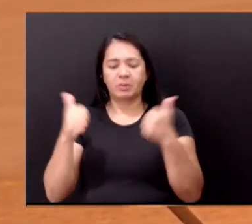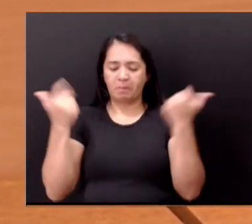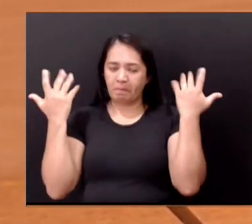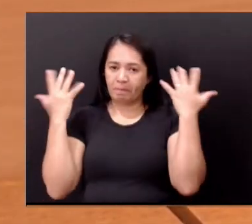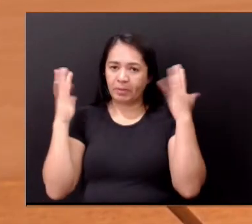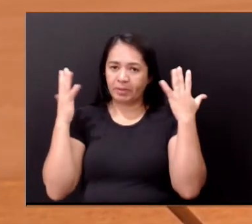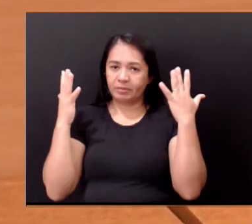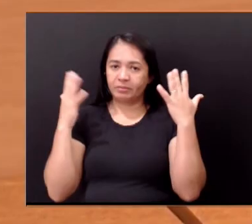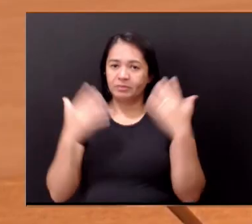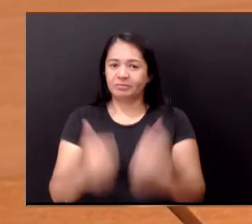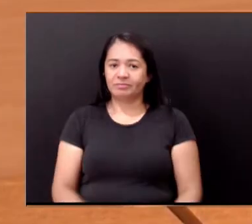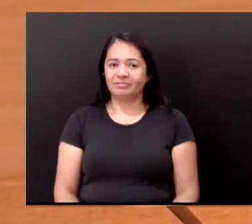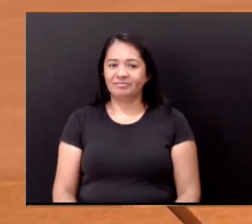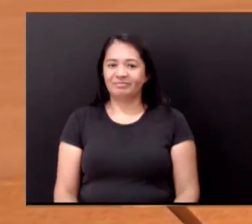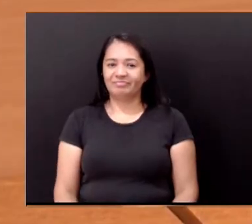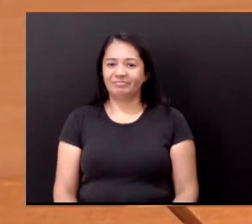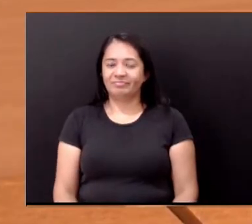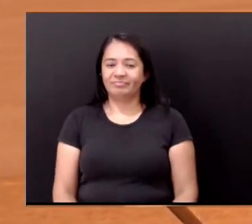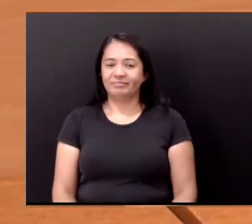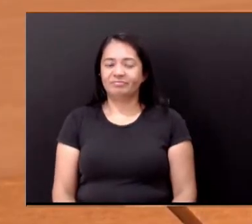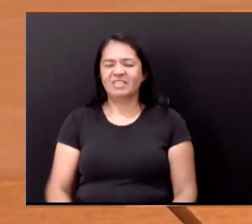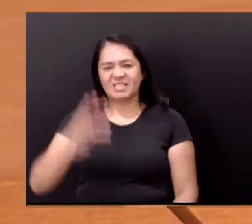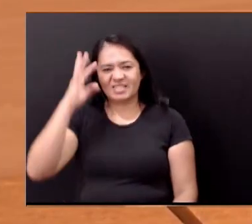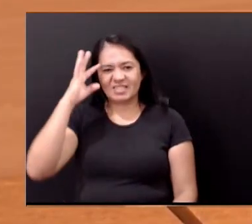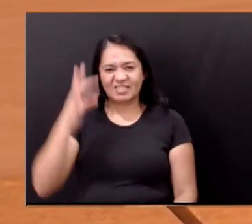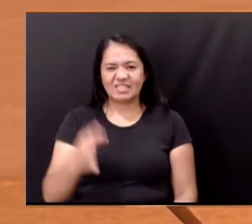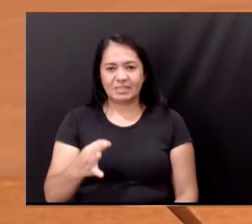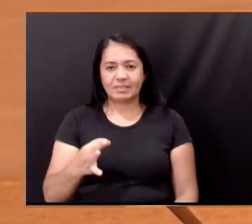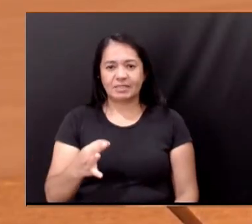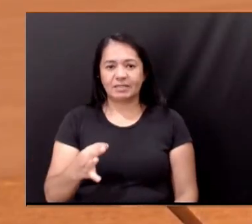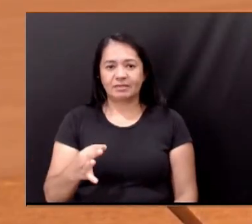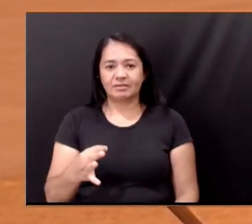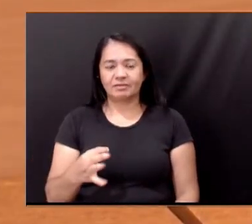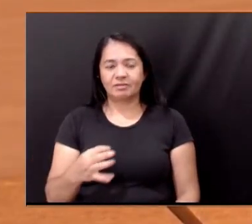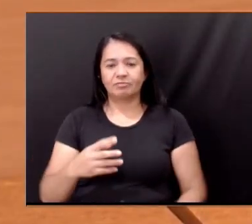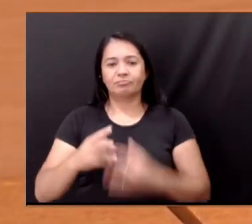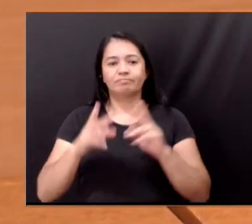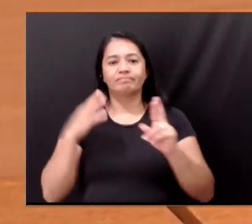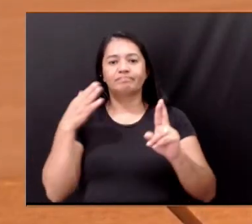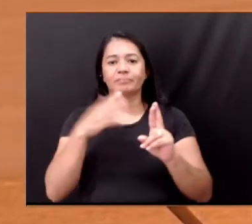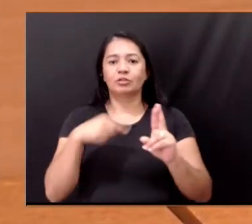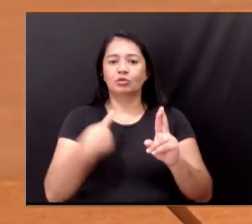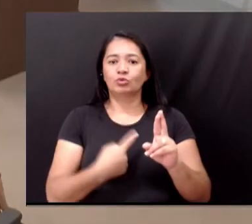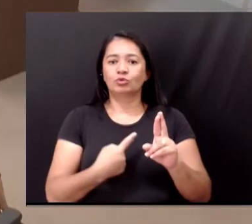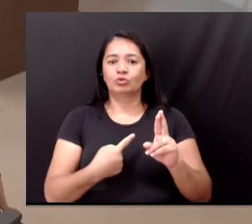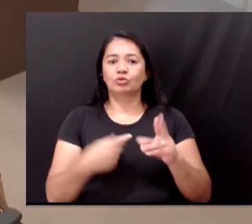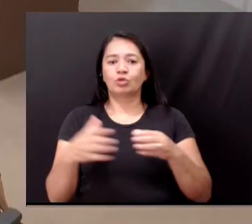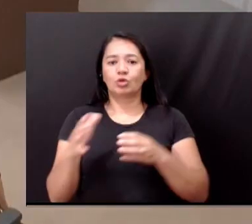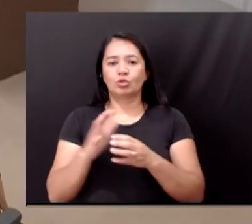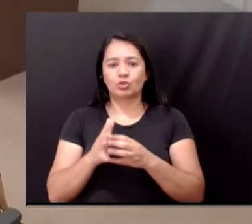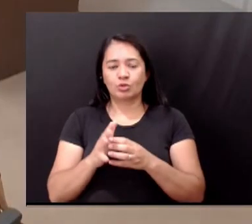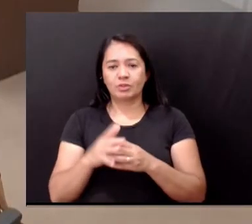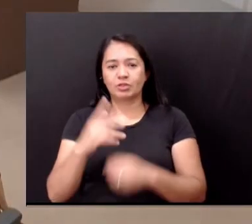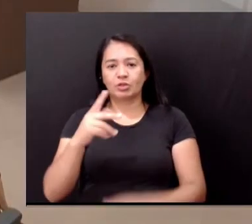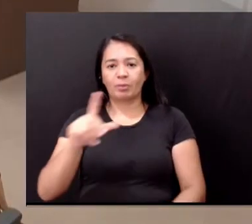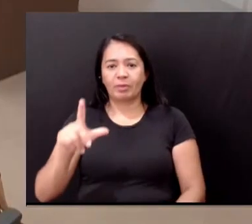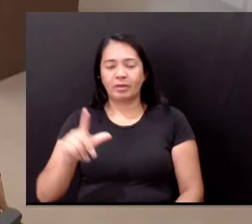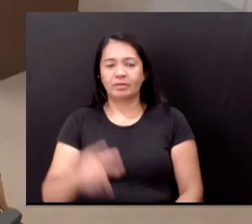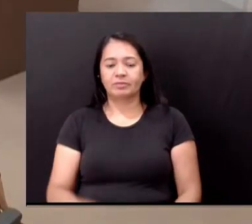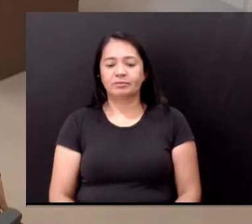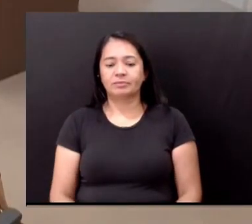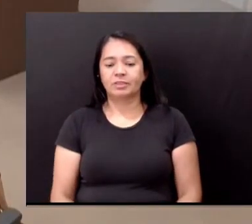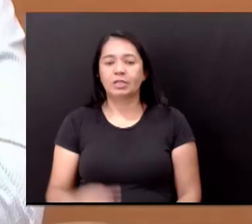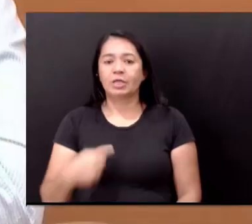bastante. E sem dúvida nenhuma por estar representando o nosso partido, que é o PL, o maior partido do Brasil. Eu gostaria de,